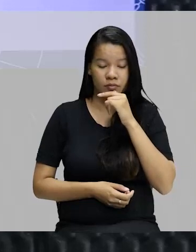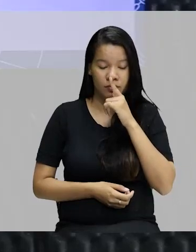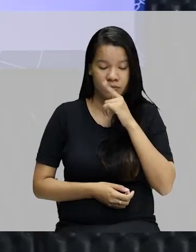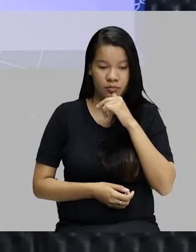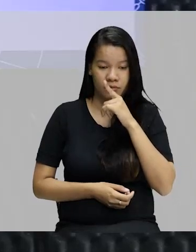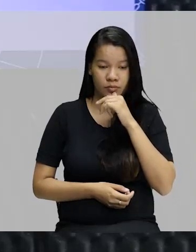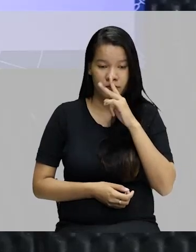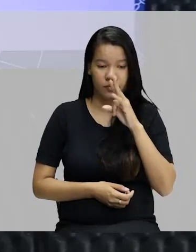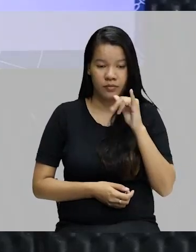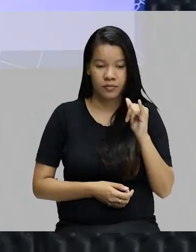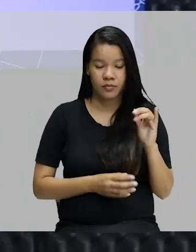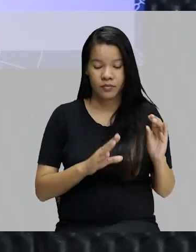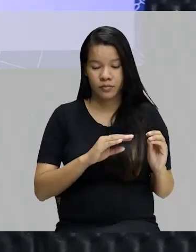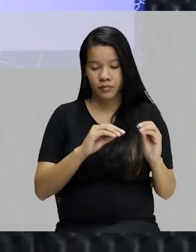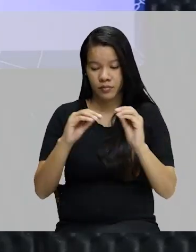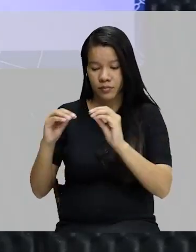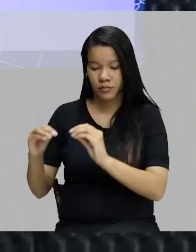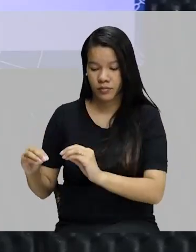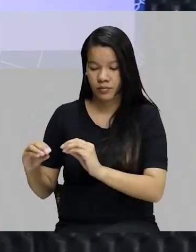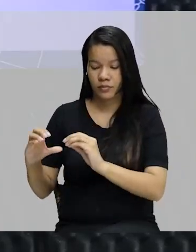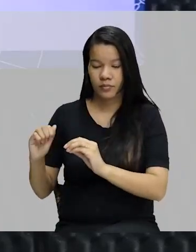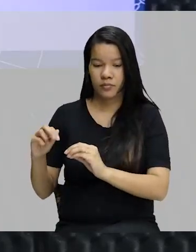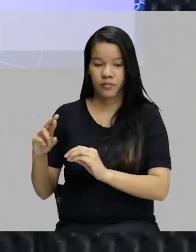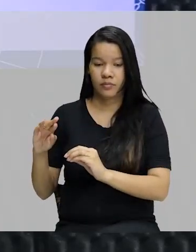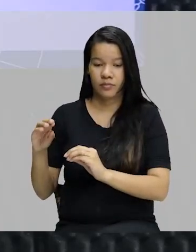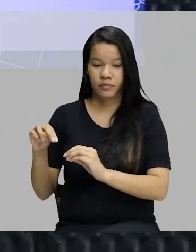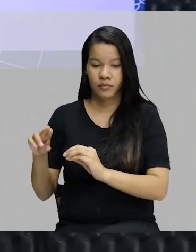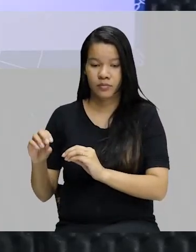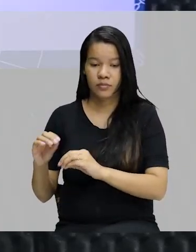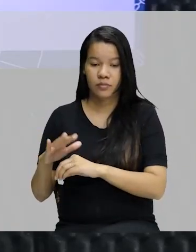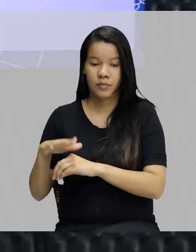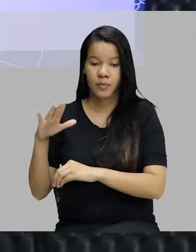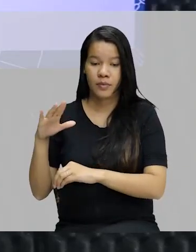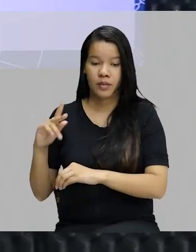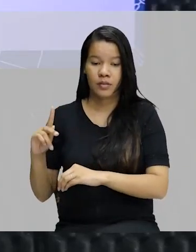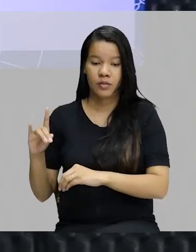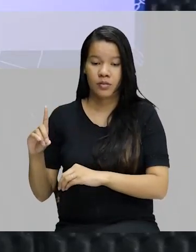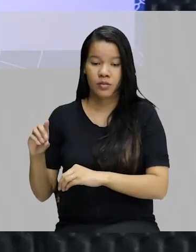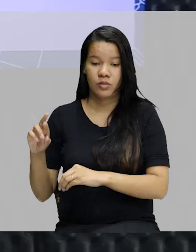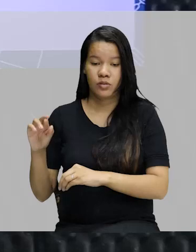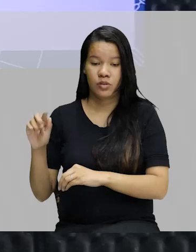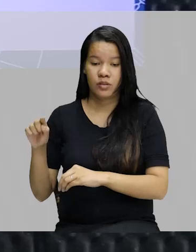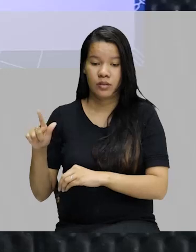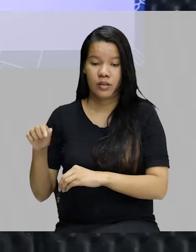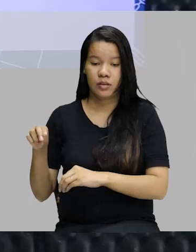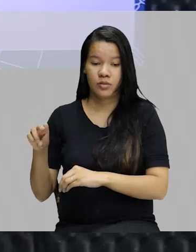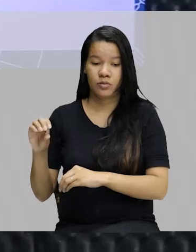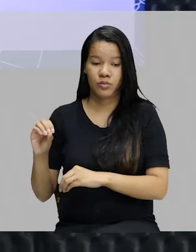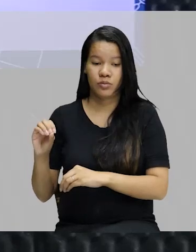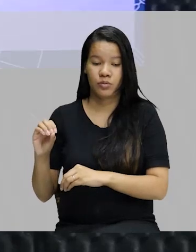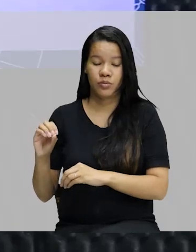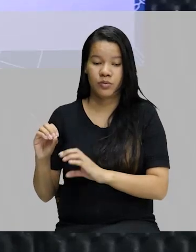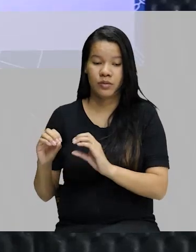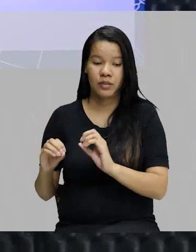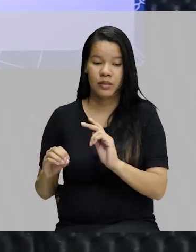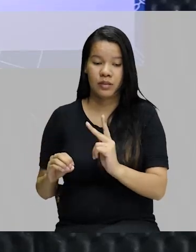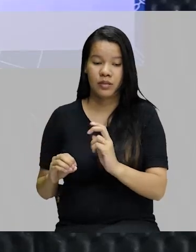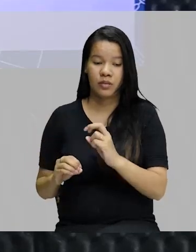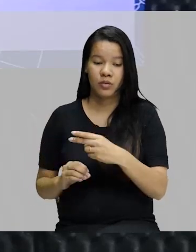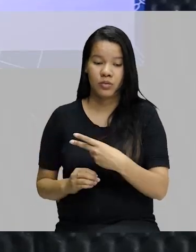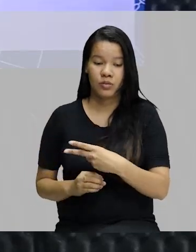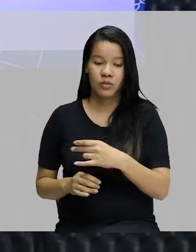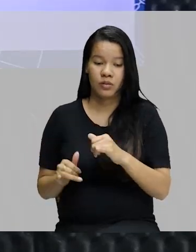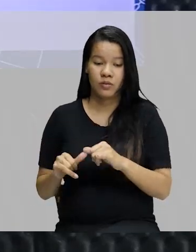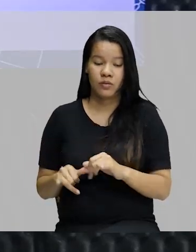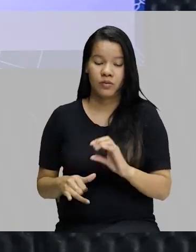água, ele vai para o carbono mais hidrogenado. O hidrogênio vai para o CH2, ficando CH3.